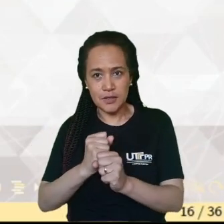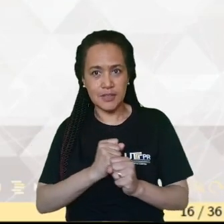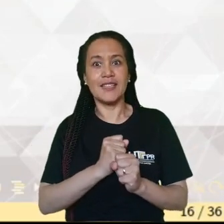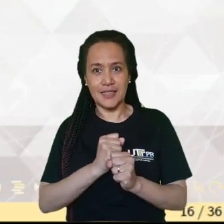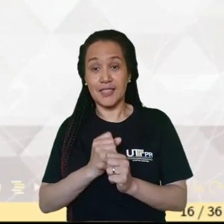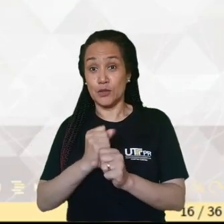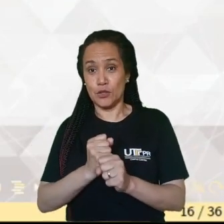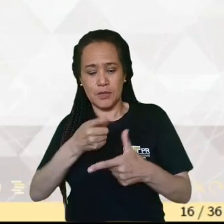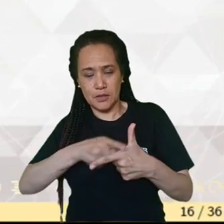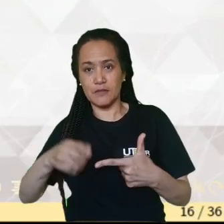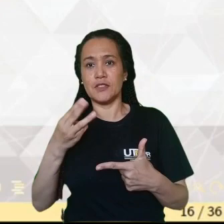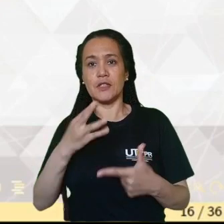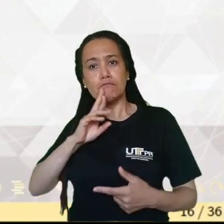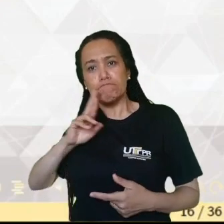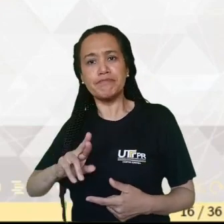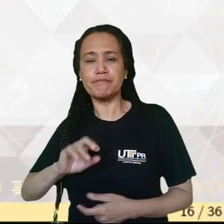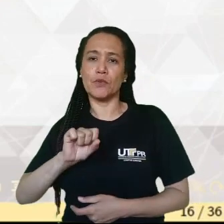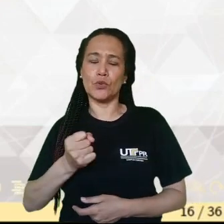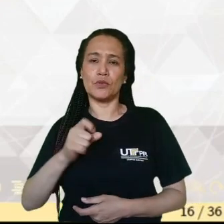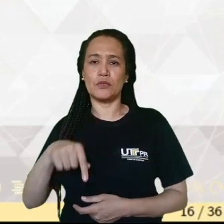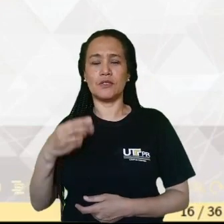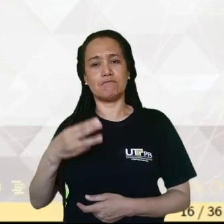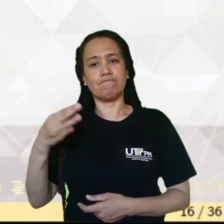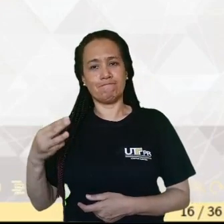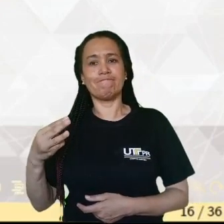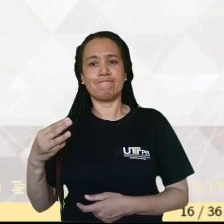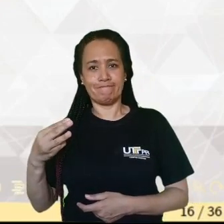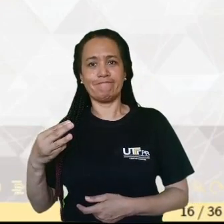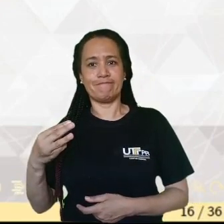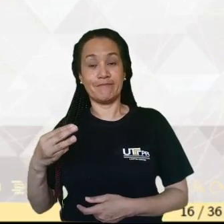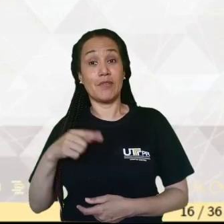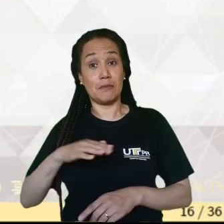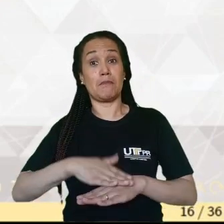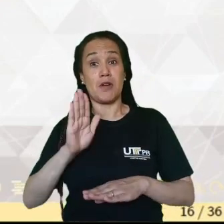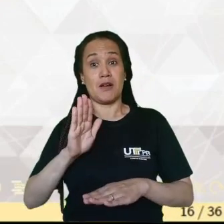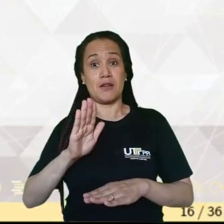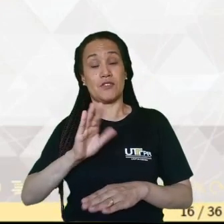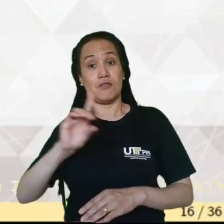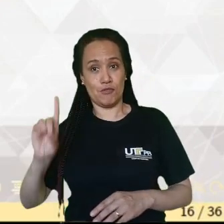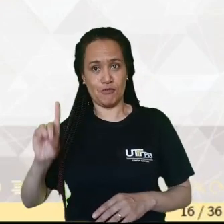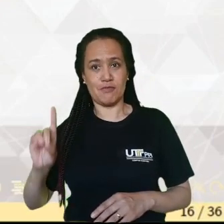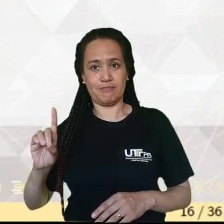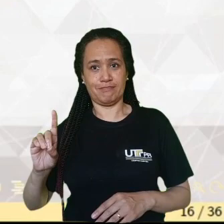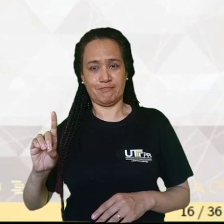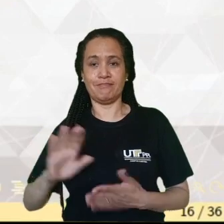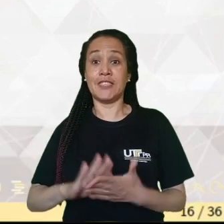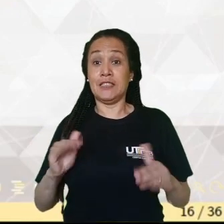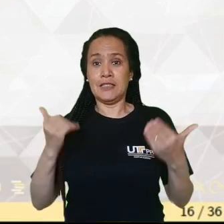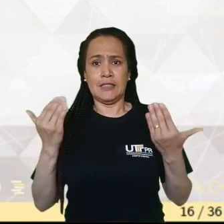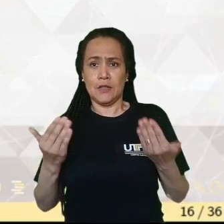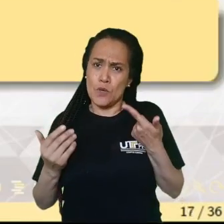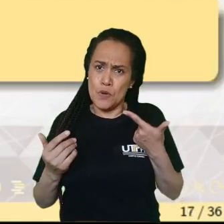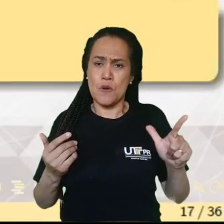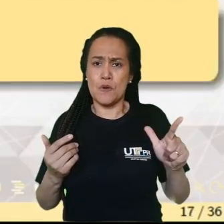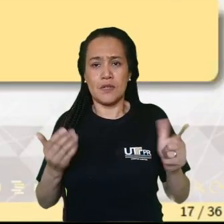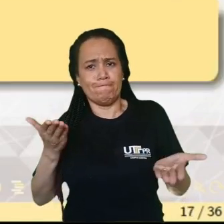mais 8,5 mais 7 dividido por 3, 8,33. O ponto de equilíbrio ele foi mais à direita.